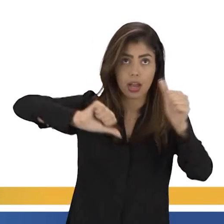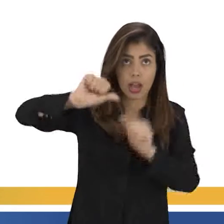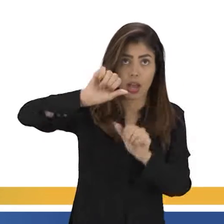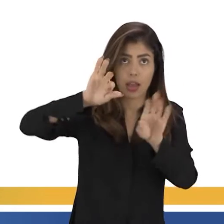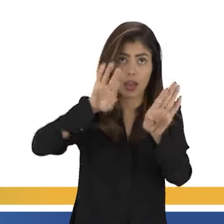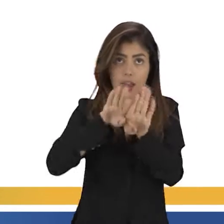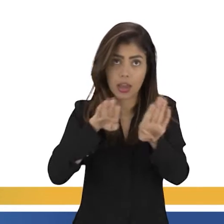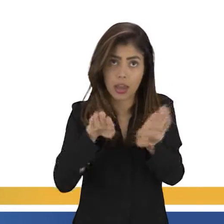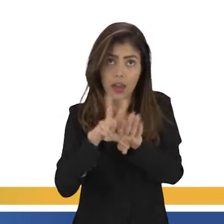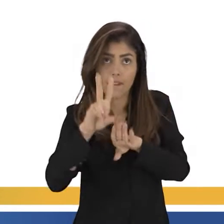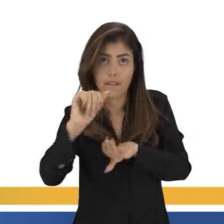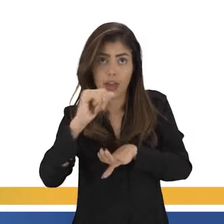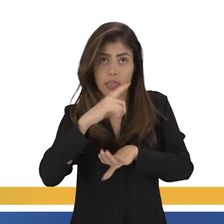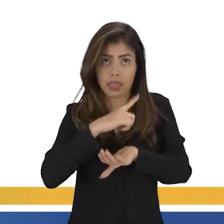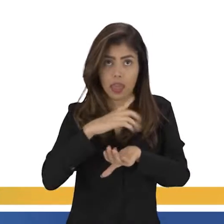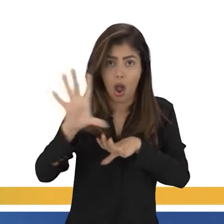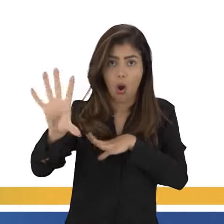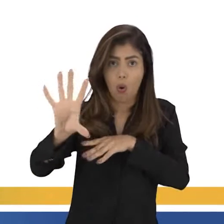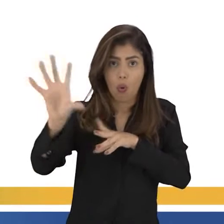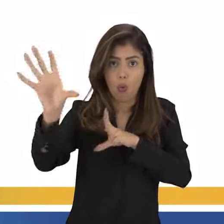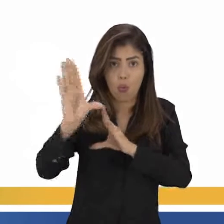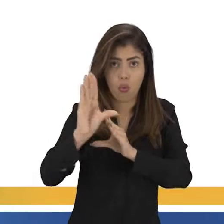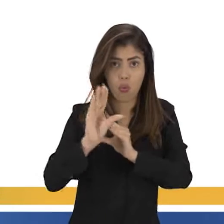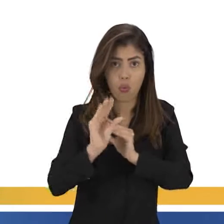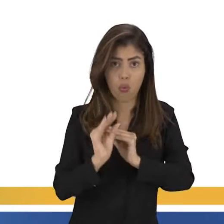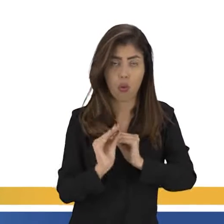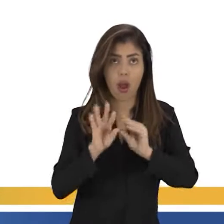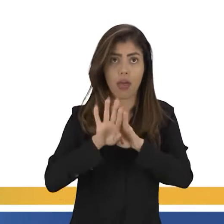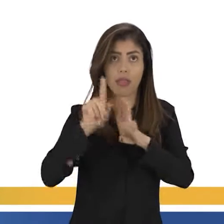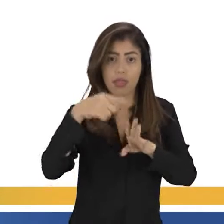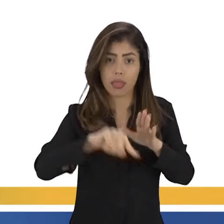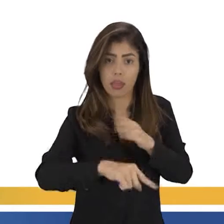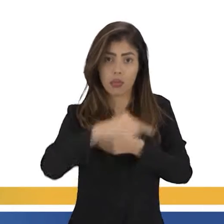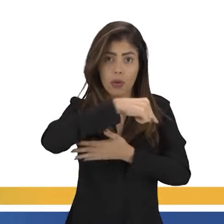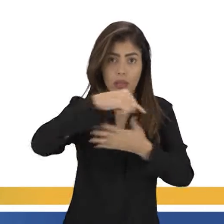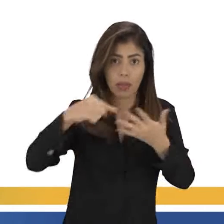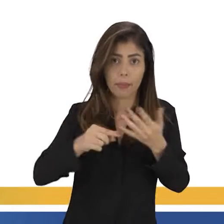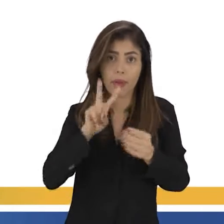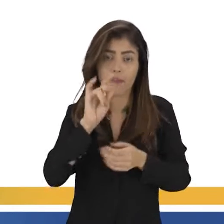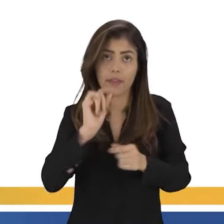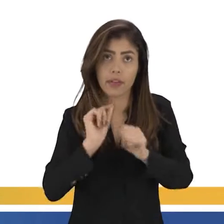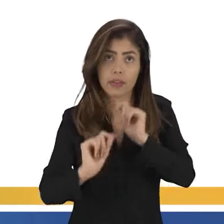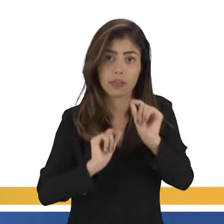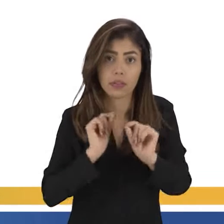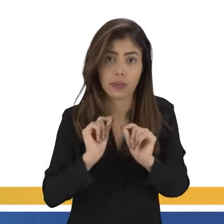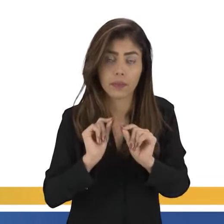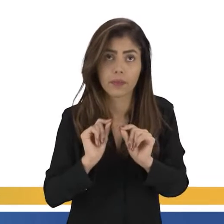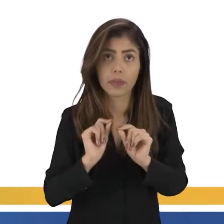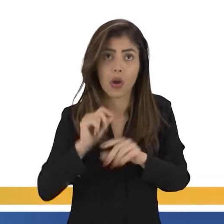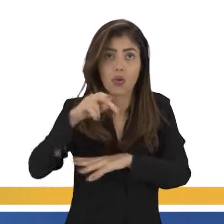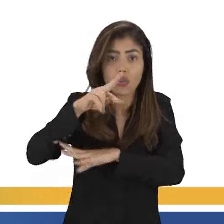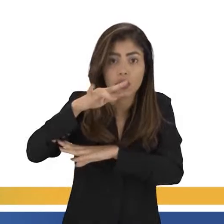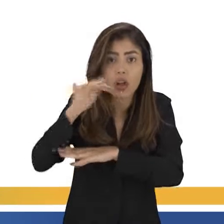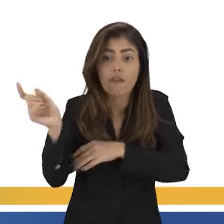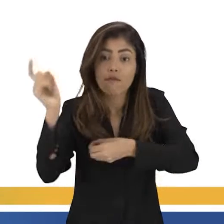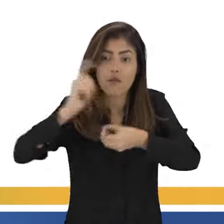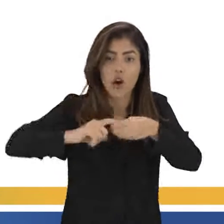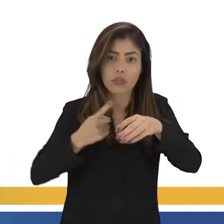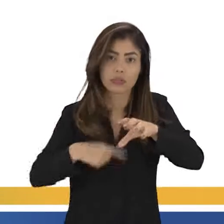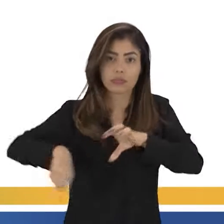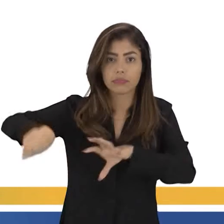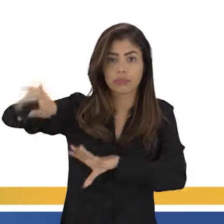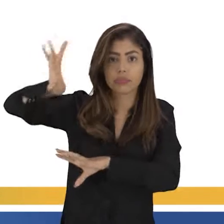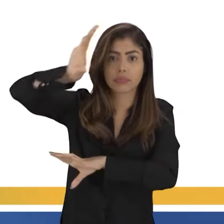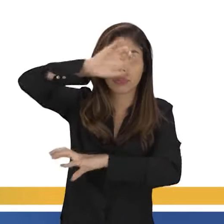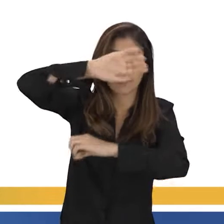desnitrificante, ou seja, ocorre uma redução, tá, desse elemento, e o nitrogênio, ele retorna para a atmosfera,